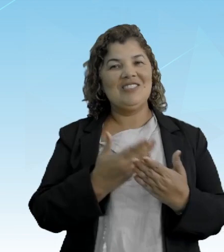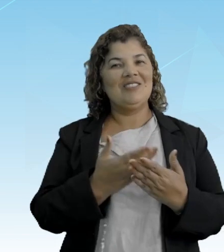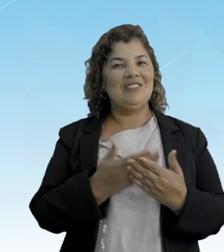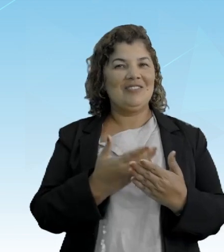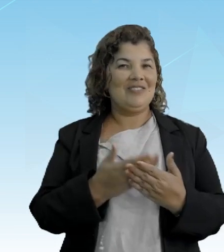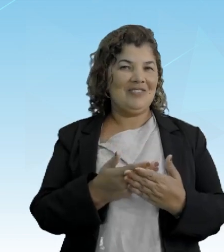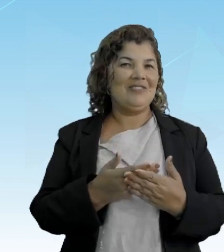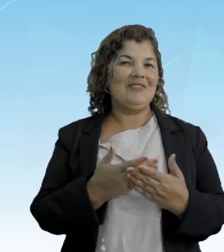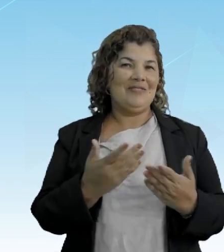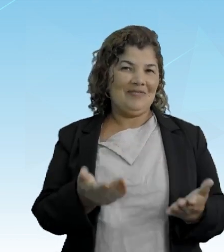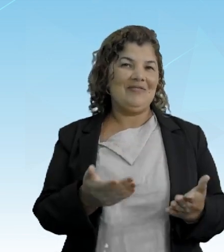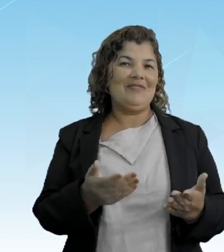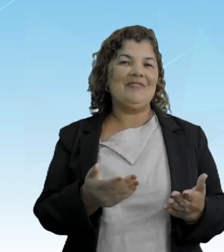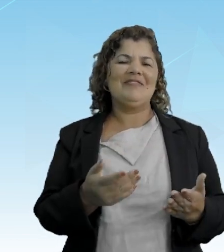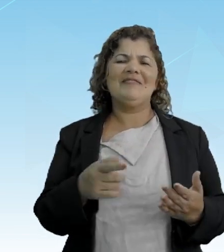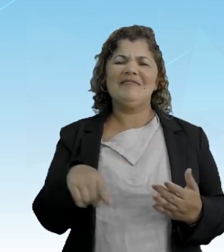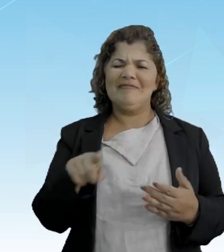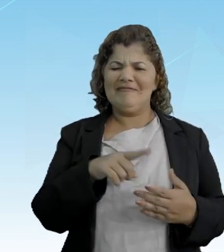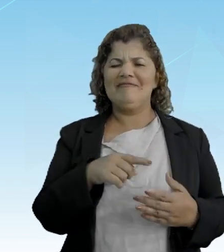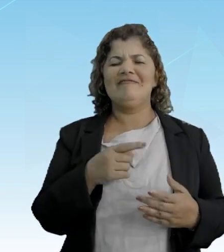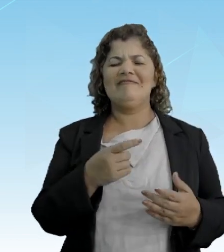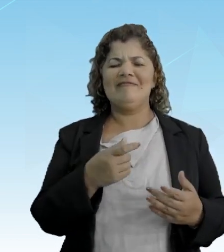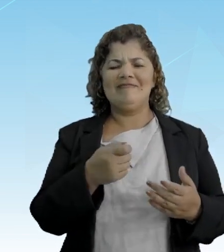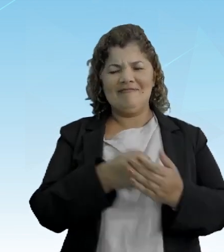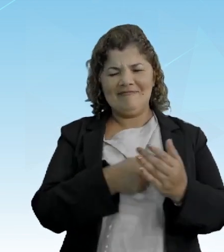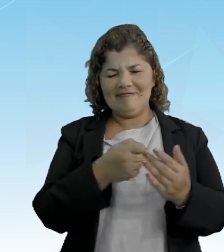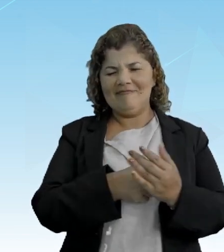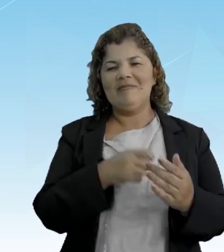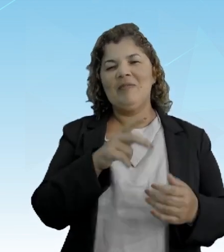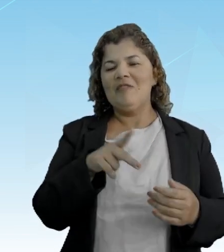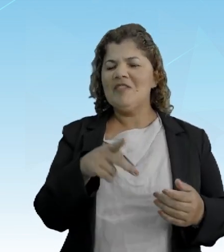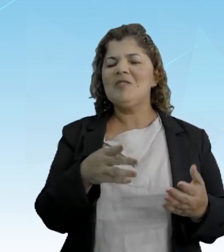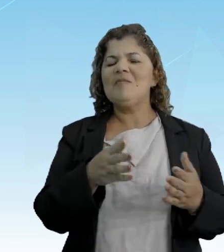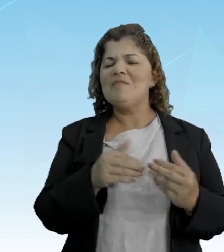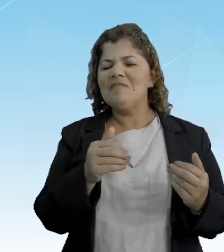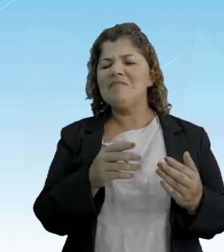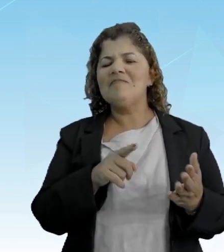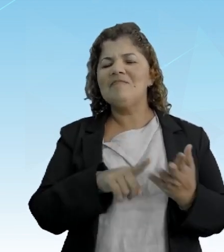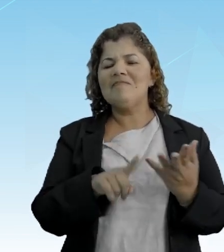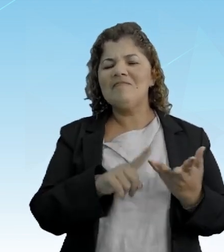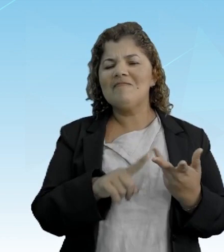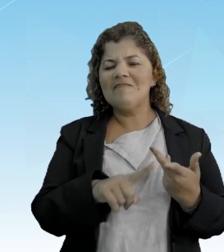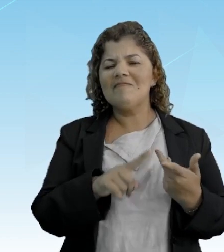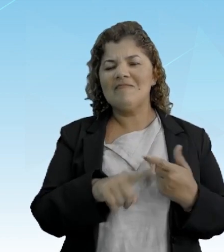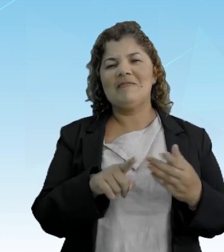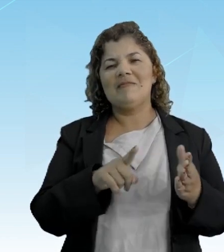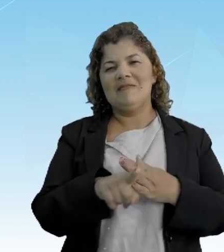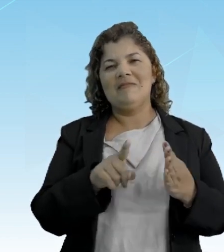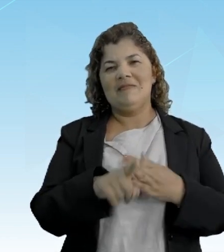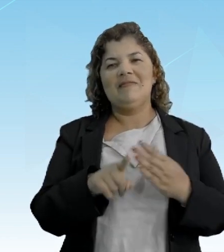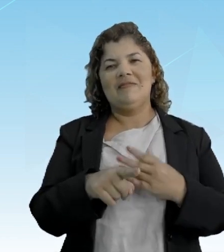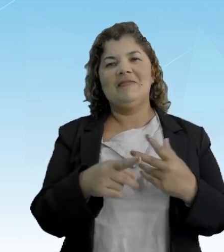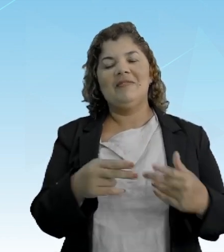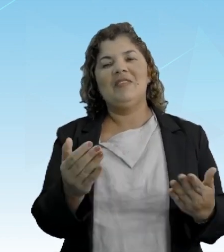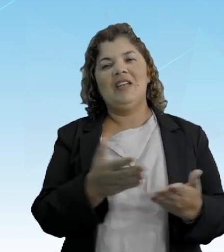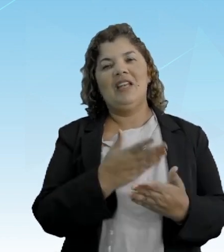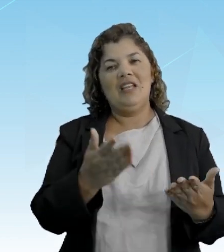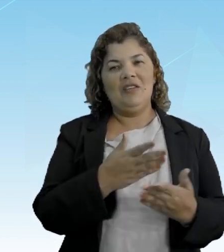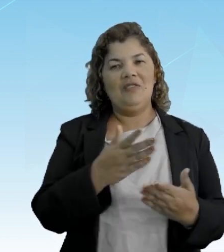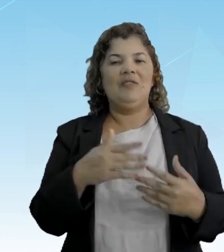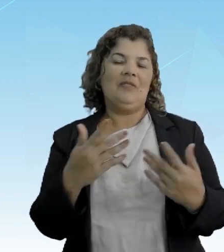estudar. Explorem seus professores, peçam as coisas a eles, peçam coisas que vocês possam ler,